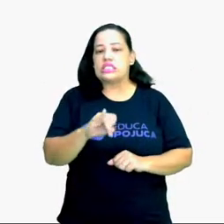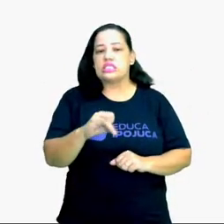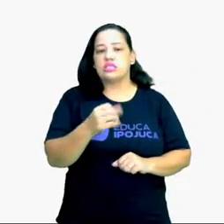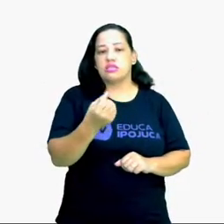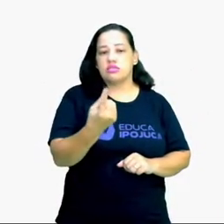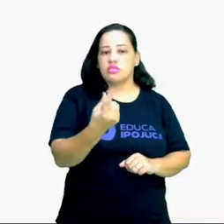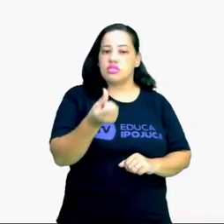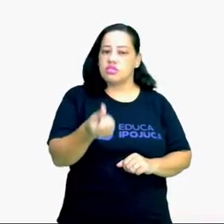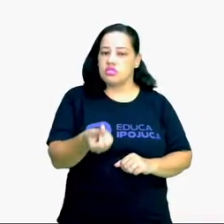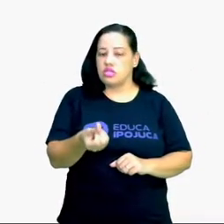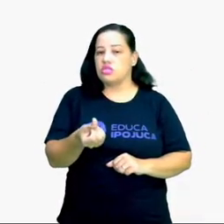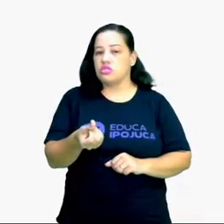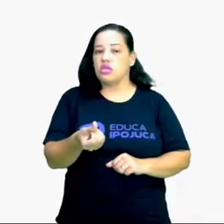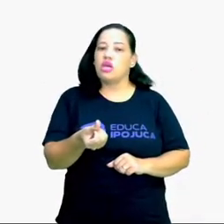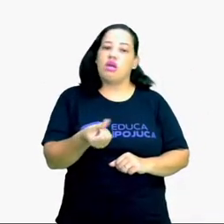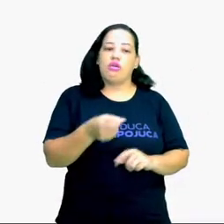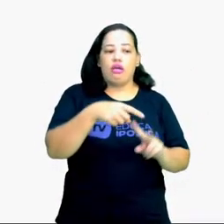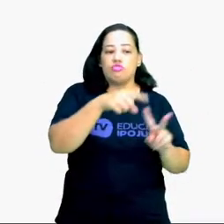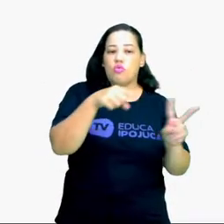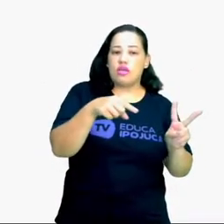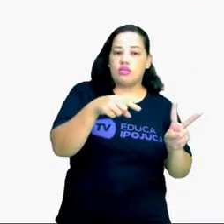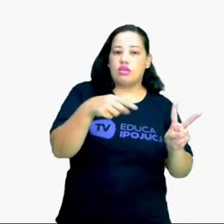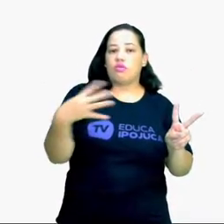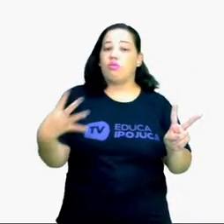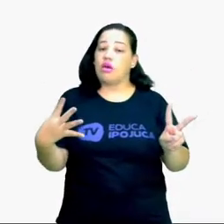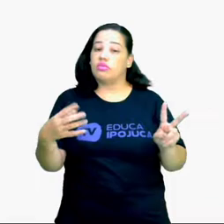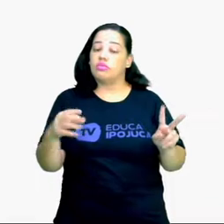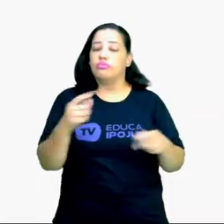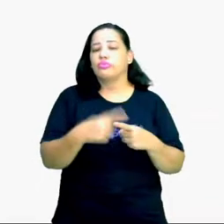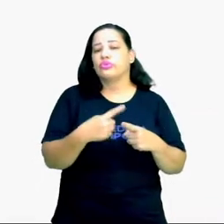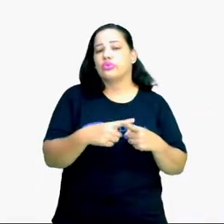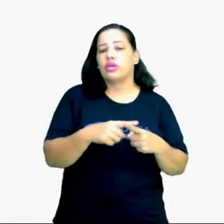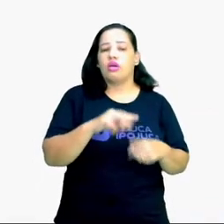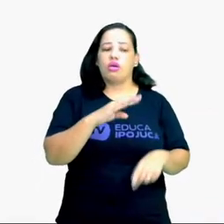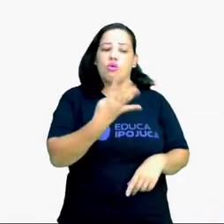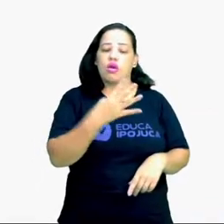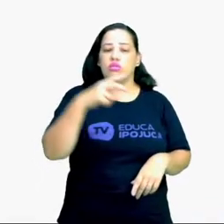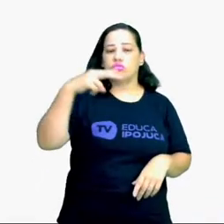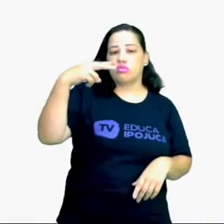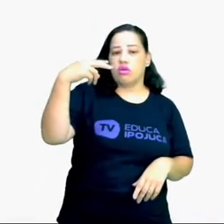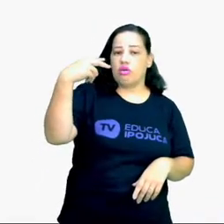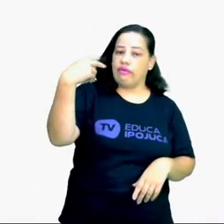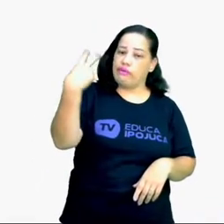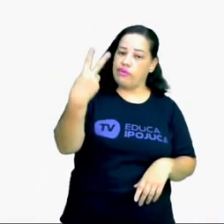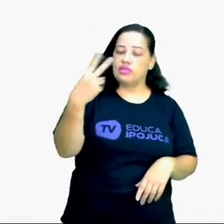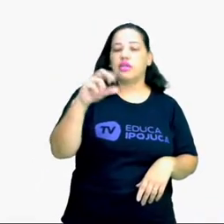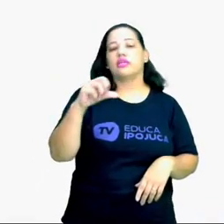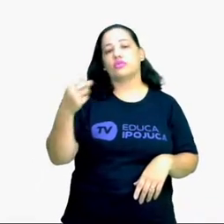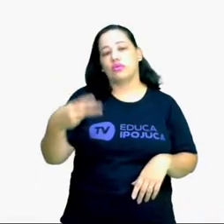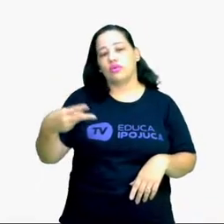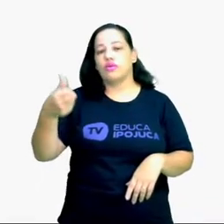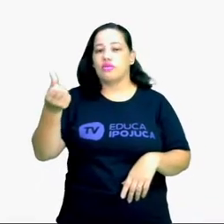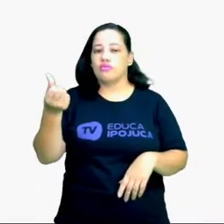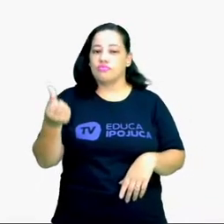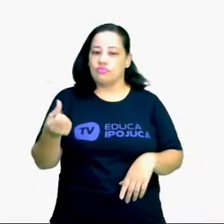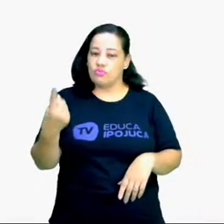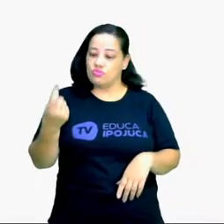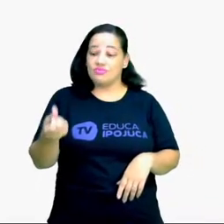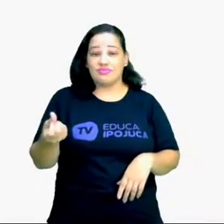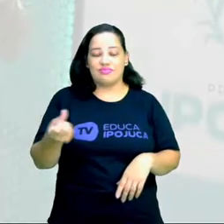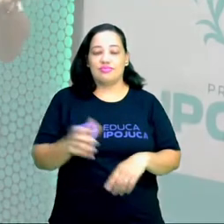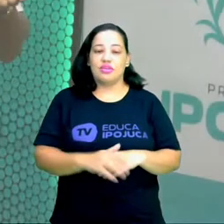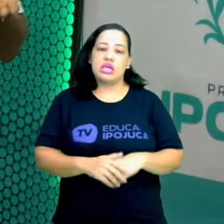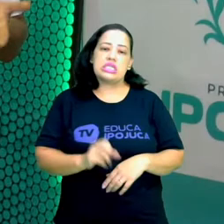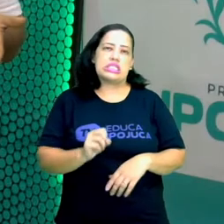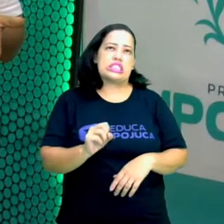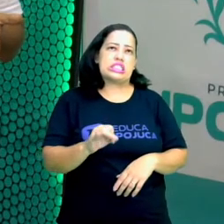é 4, por quê? Pois 4 ao quadrado é 16. Se eu quero descobrir a